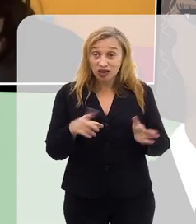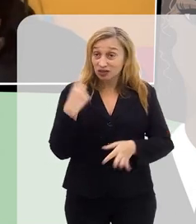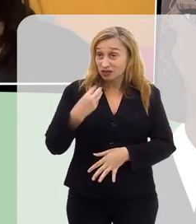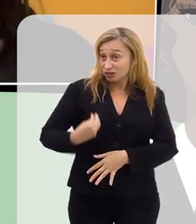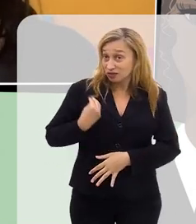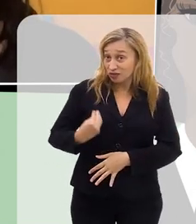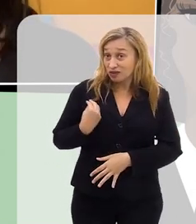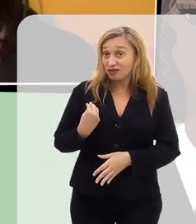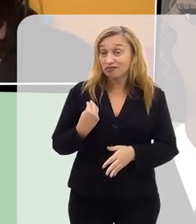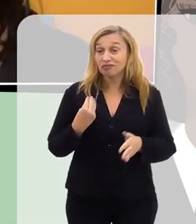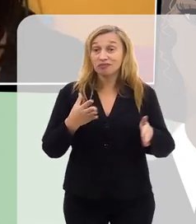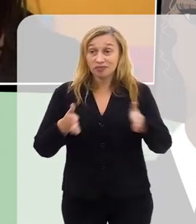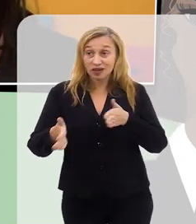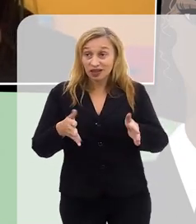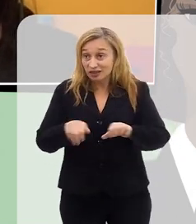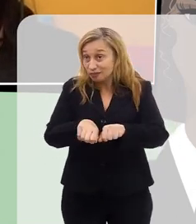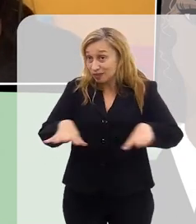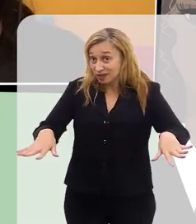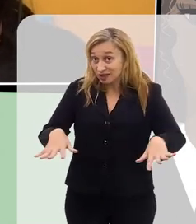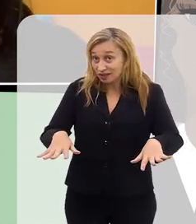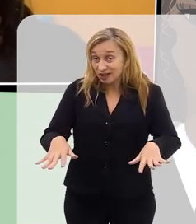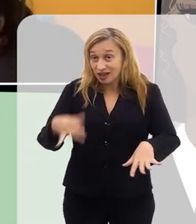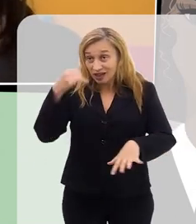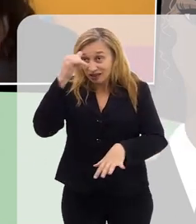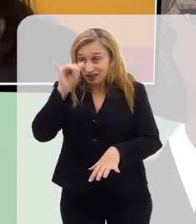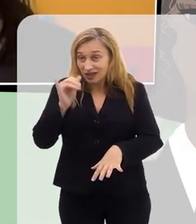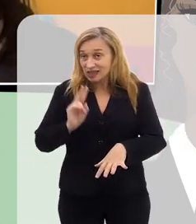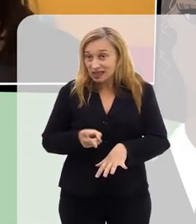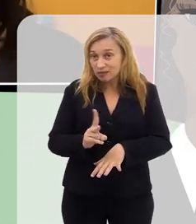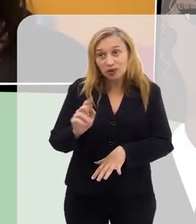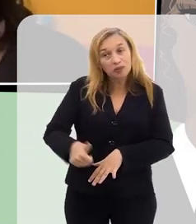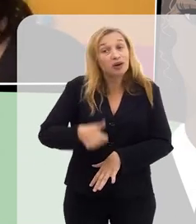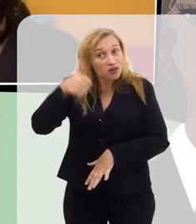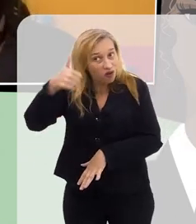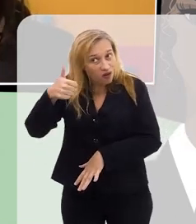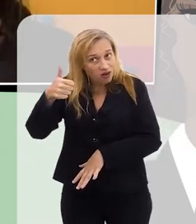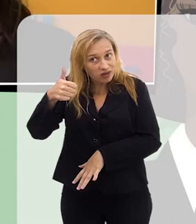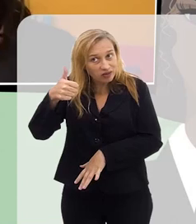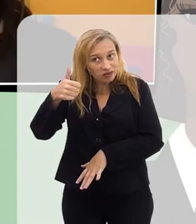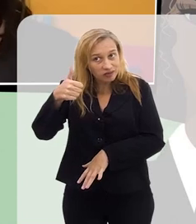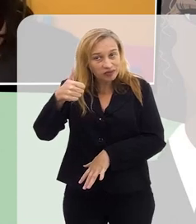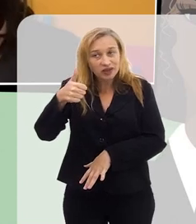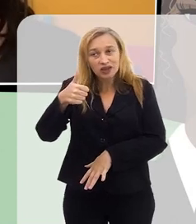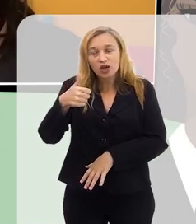momento atual que estamos vivendo, uma pandemia, a gente percebe que a prevenção sempre é a melhor